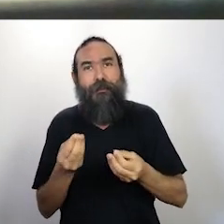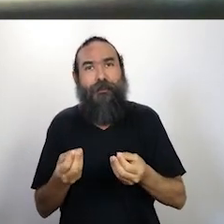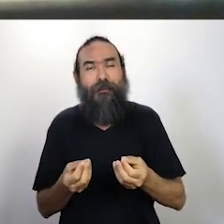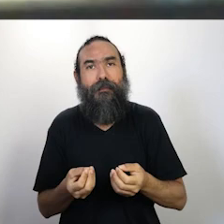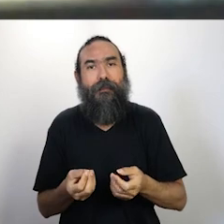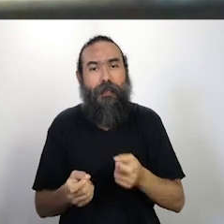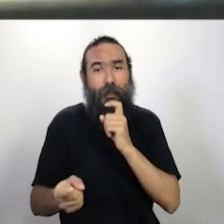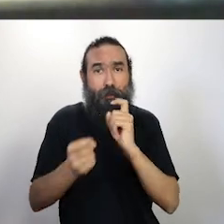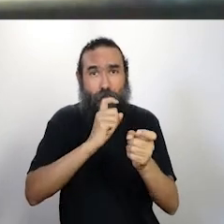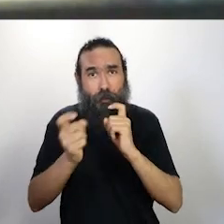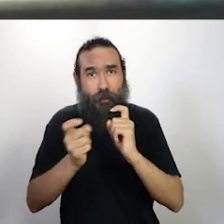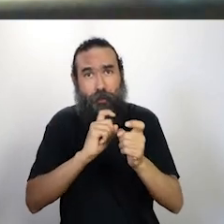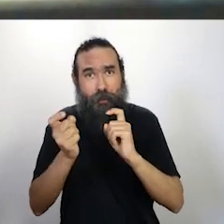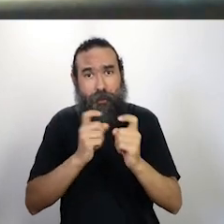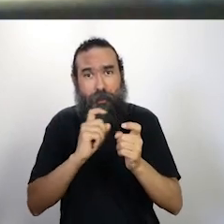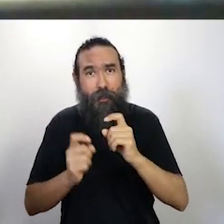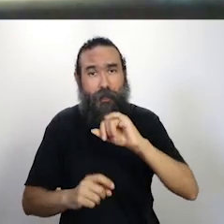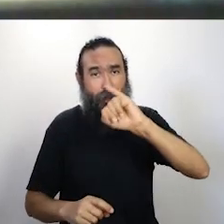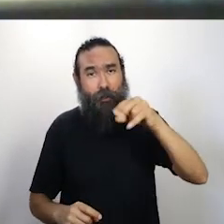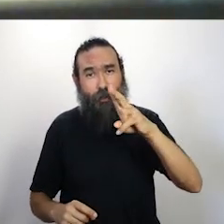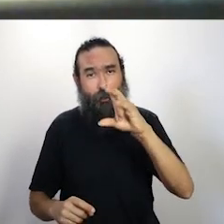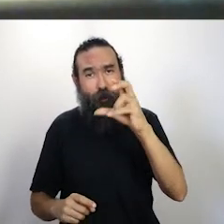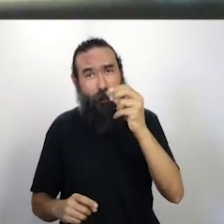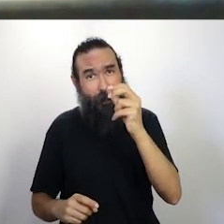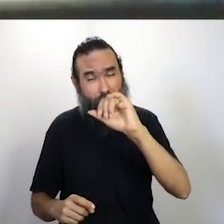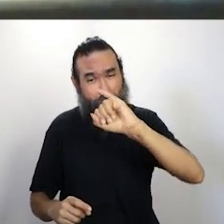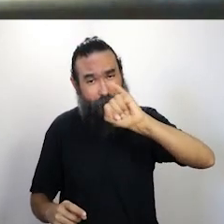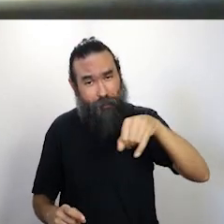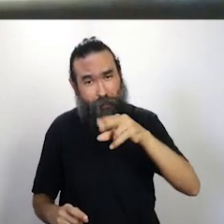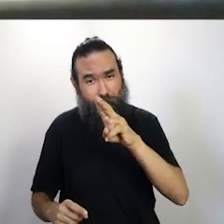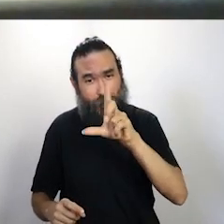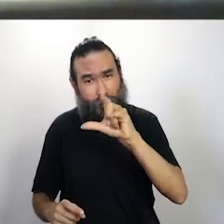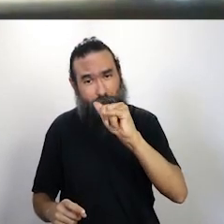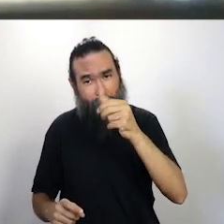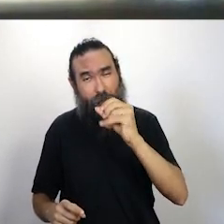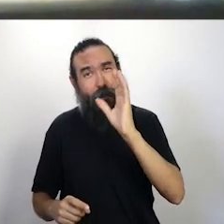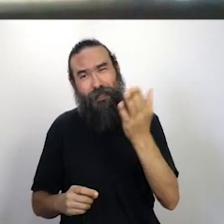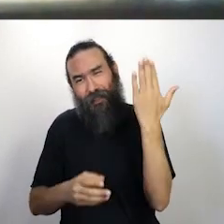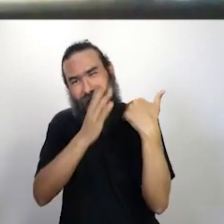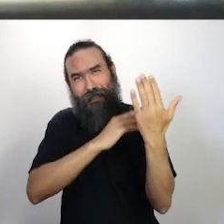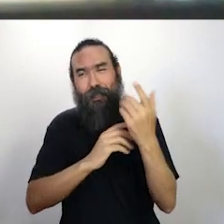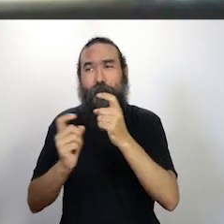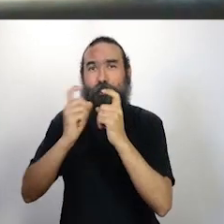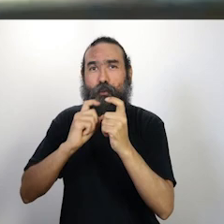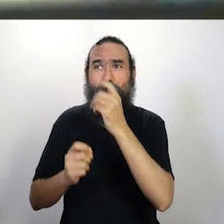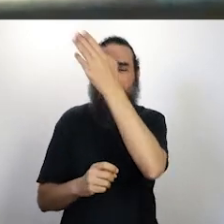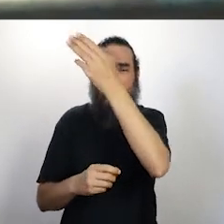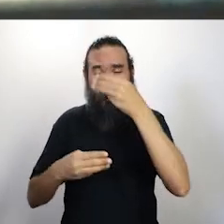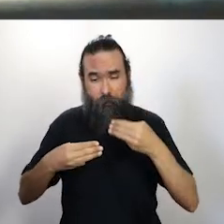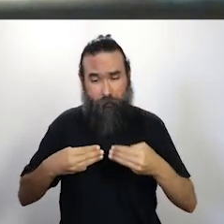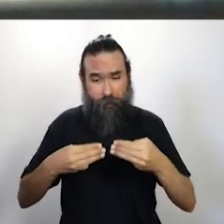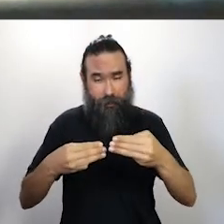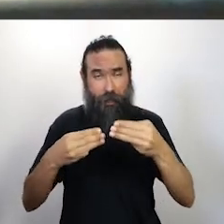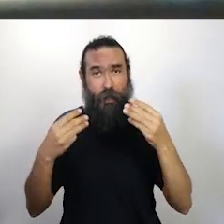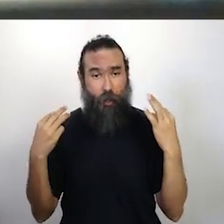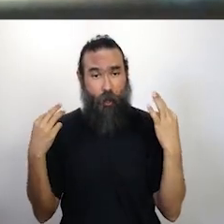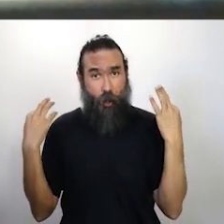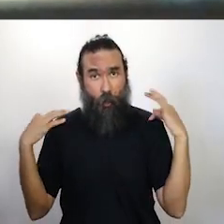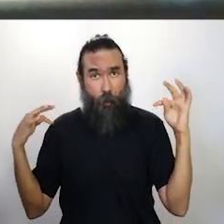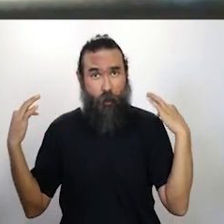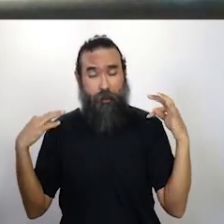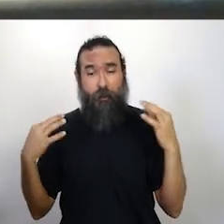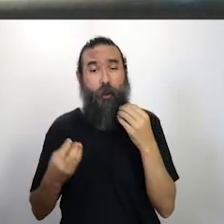do Fórum de Secretários usou na reunião com o Ministério do Turismo ela que vai servir de base para essa discussão